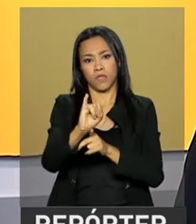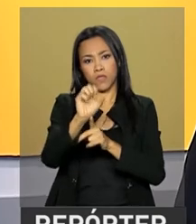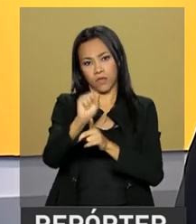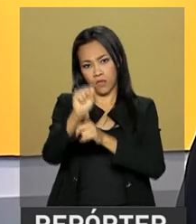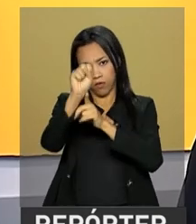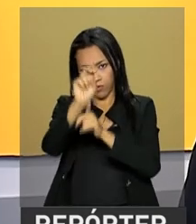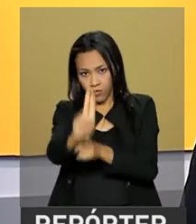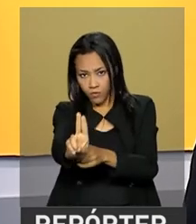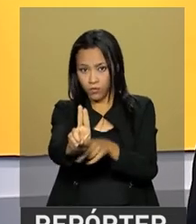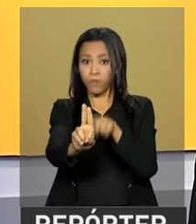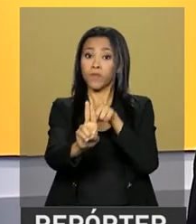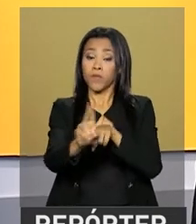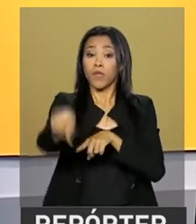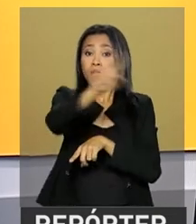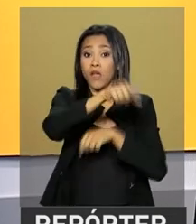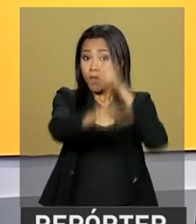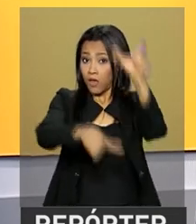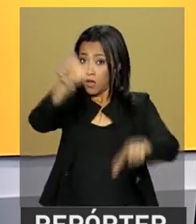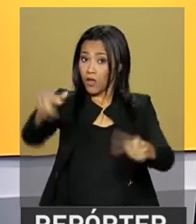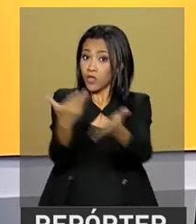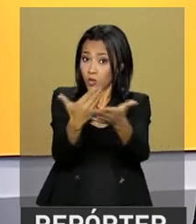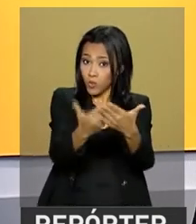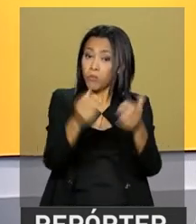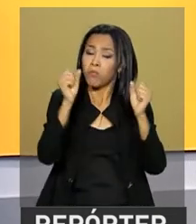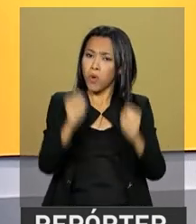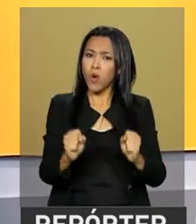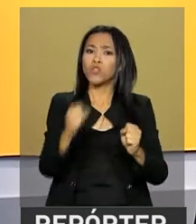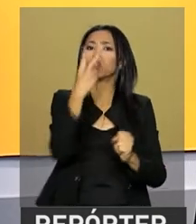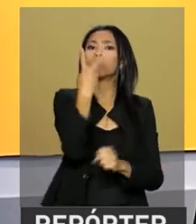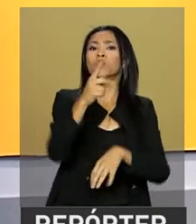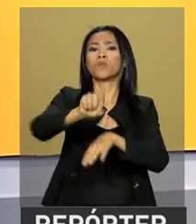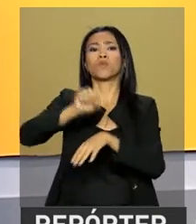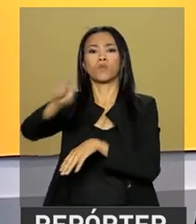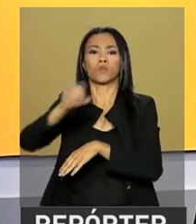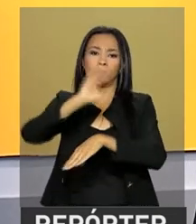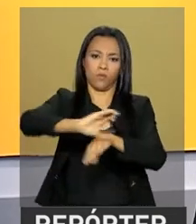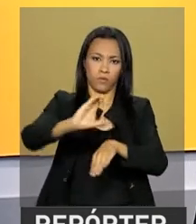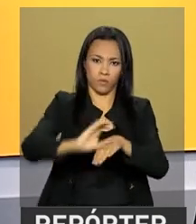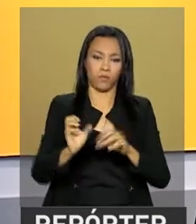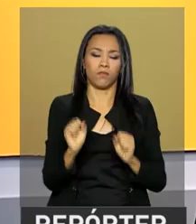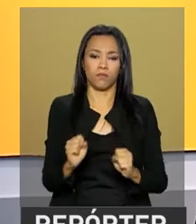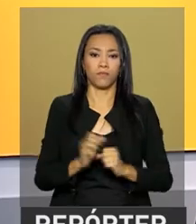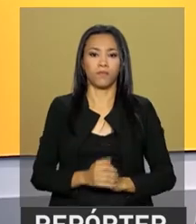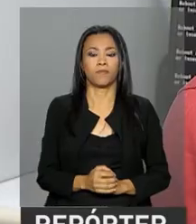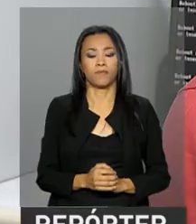de Seleção Unificado. O estudante pode concorrer em até duas opções de cursos.